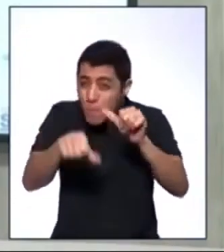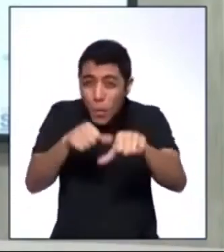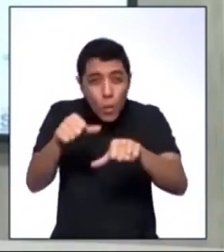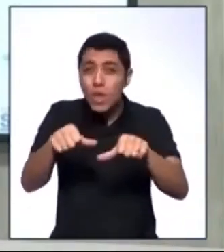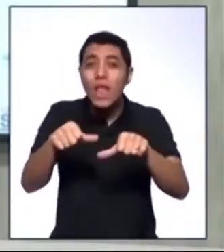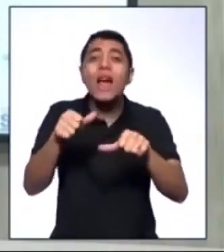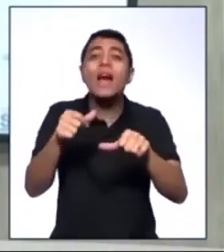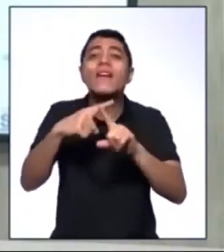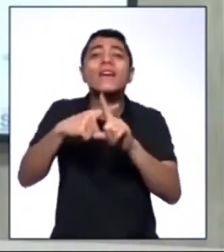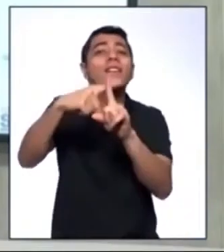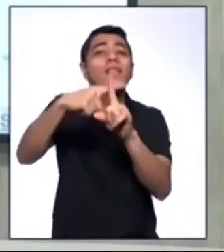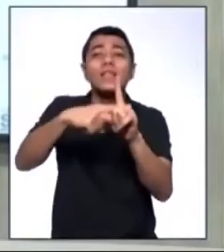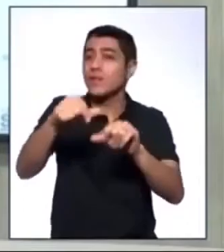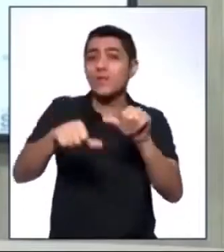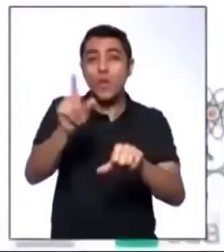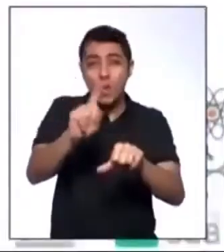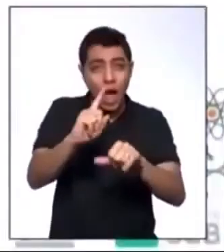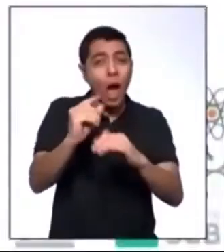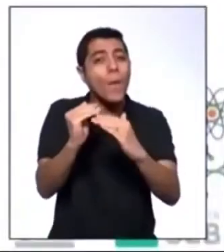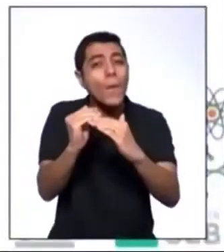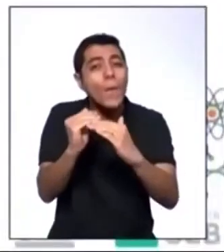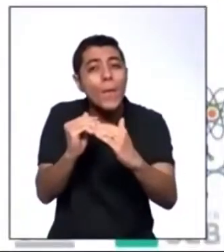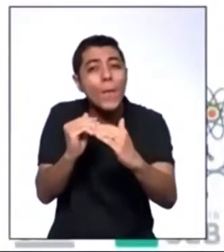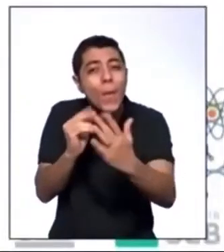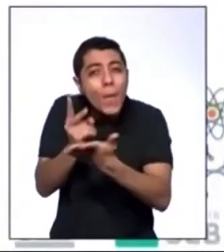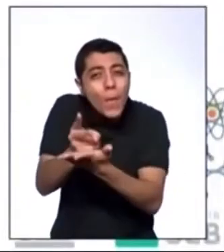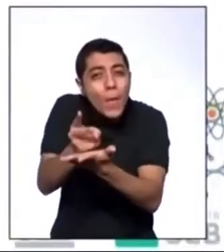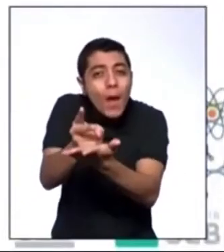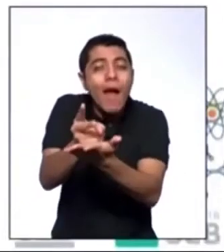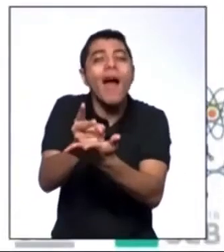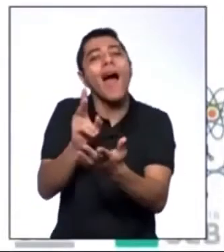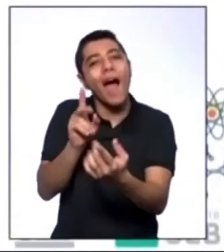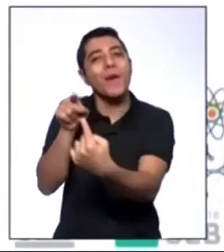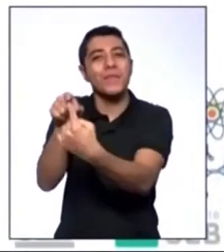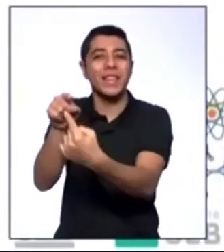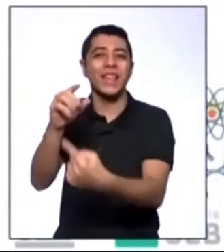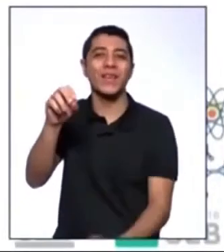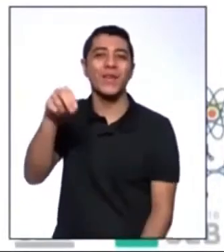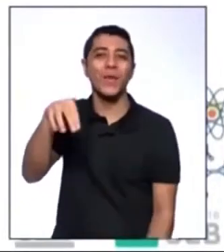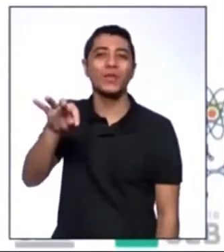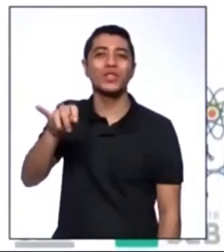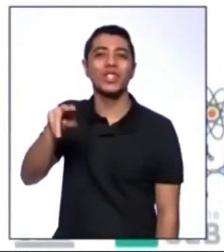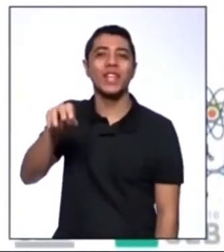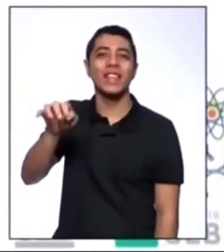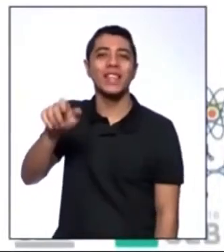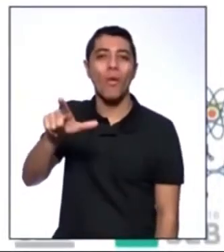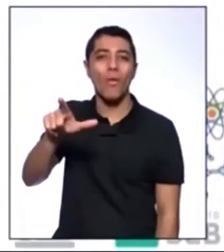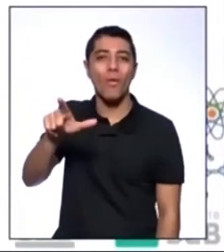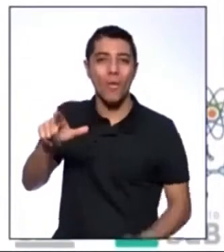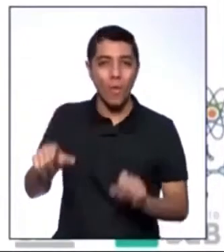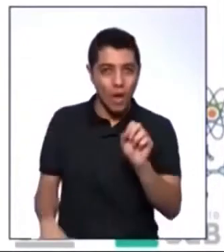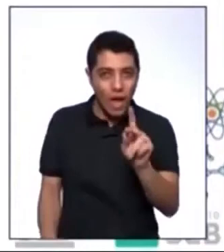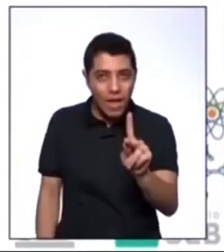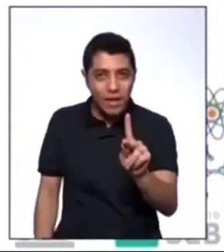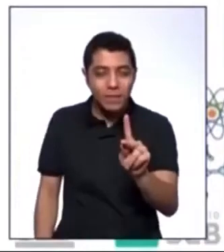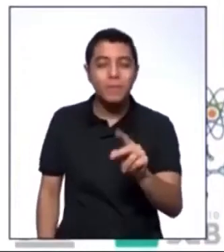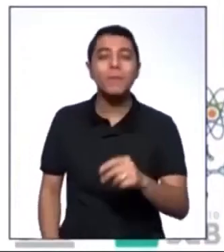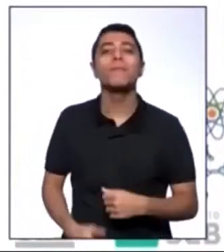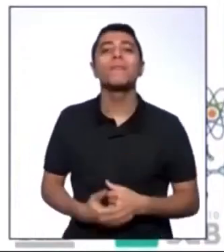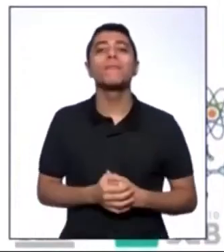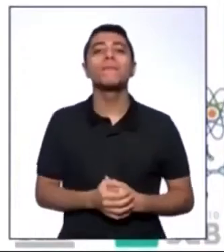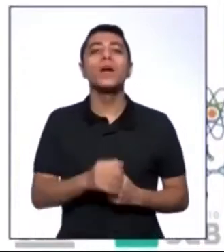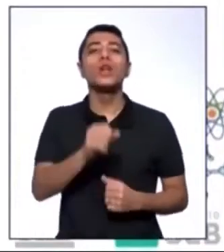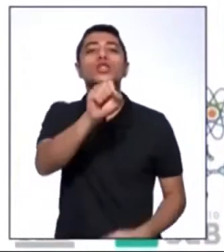opções? Tá aqui, galera. Esse é o climograma do clima subtropical? Não. Não por quê, galera? O clima